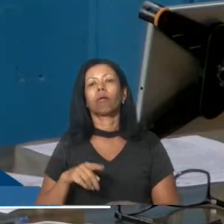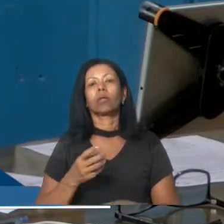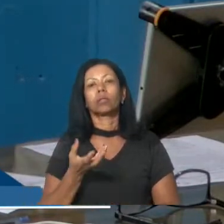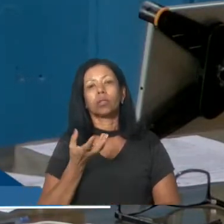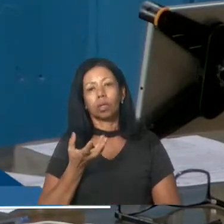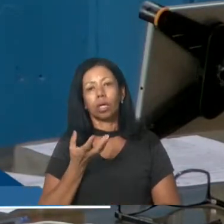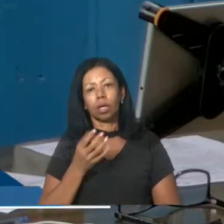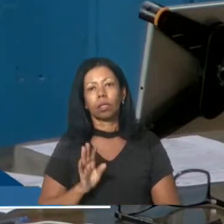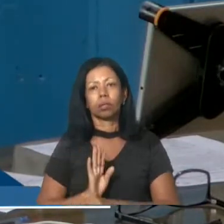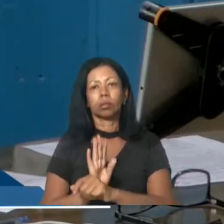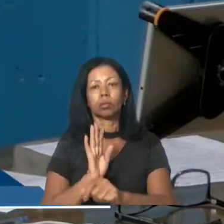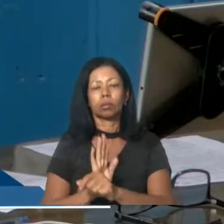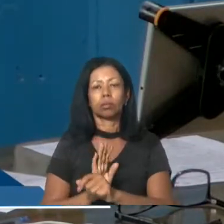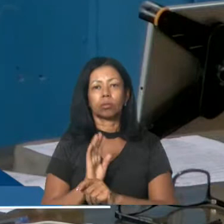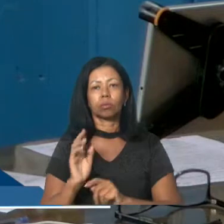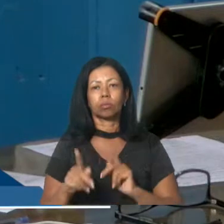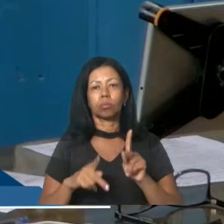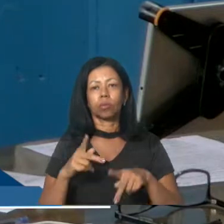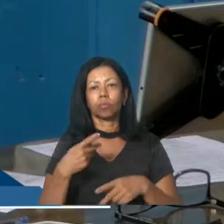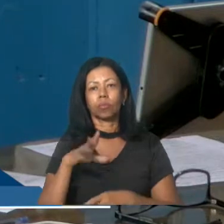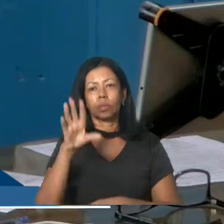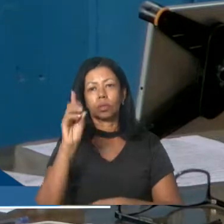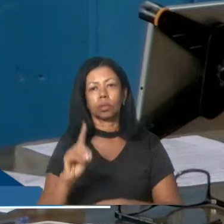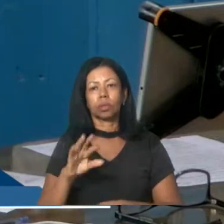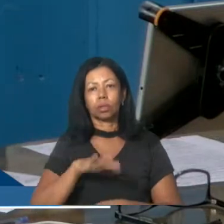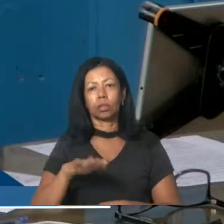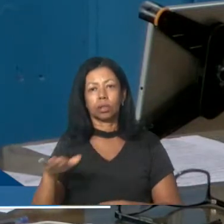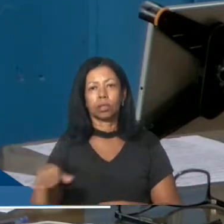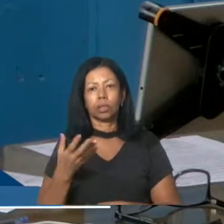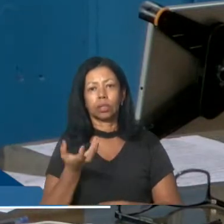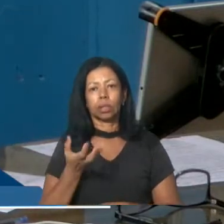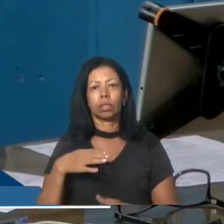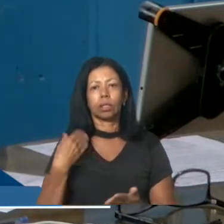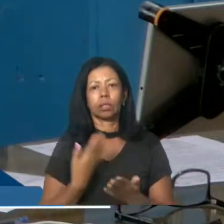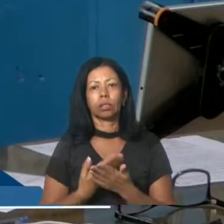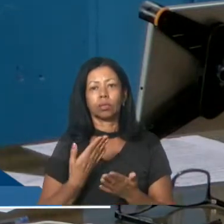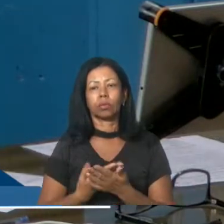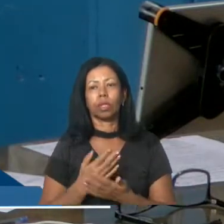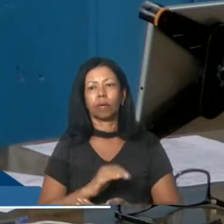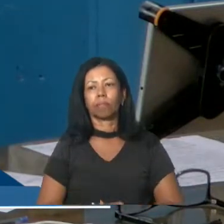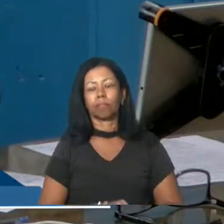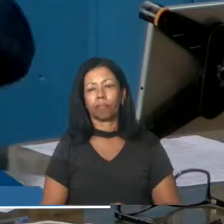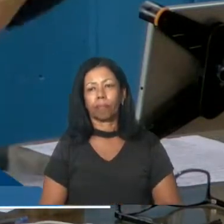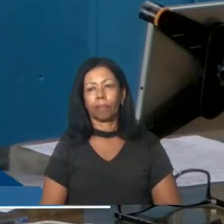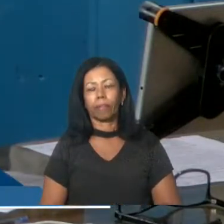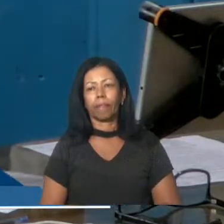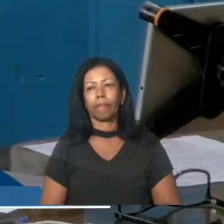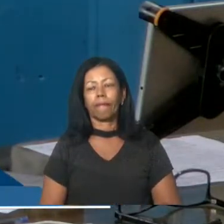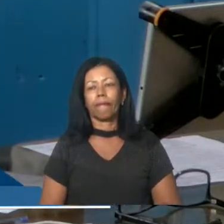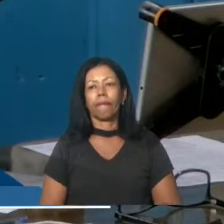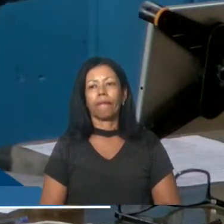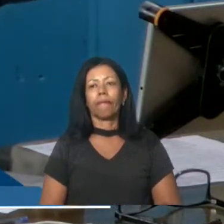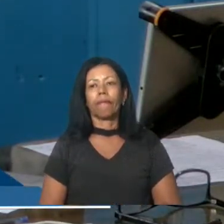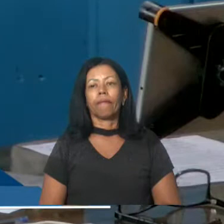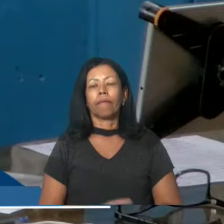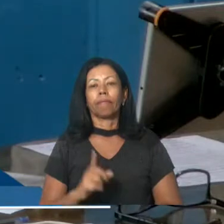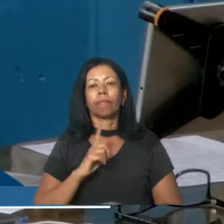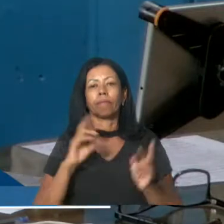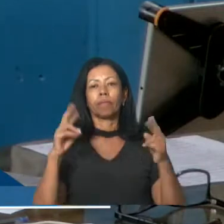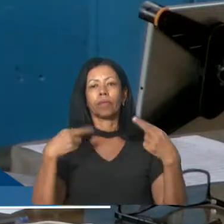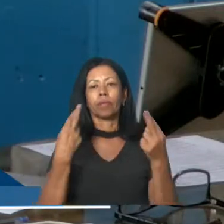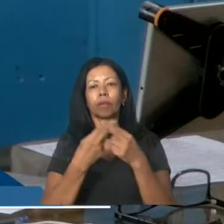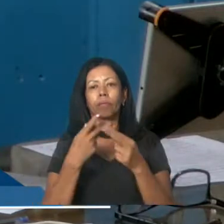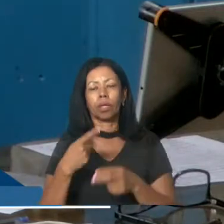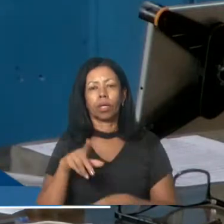o atendimento dela por direito, pô. Essas crianças querem estudar. Só para concluir, vereador? Tudo bem. Então, só, teremos uma reunião para a